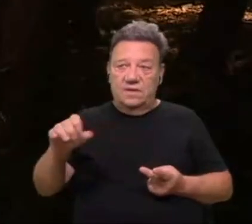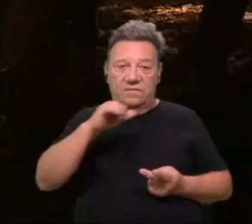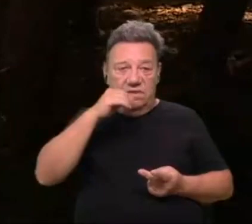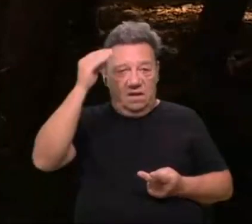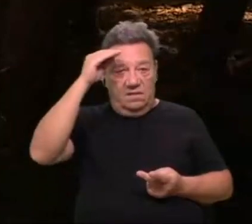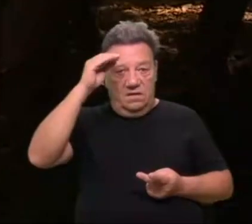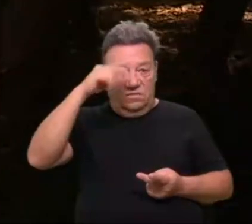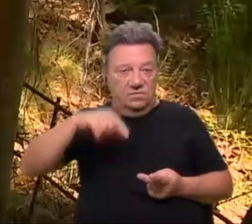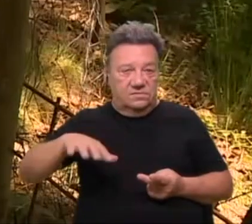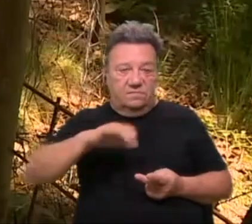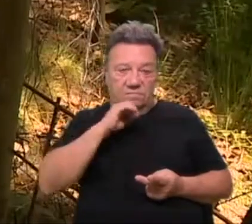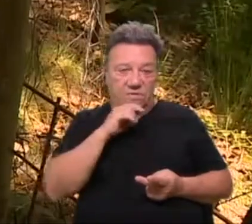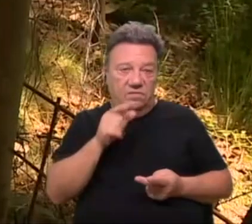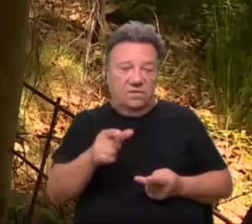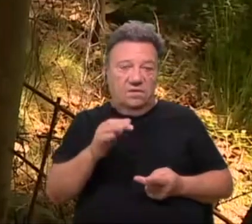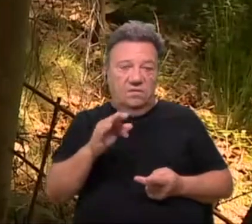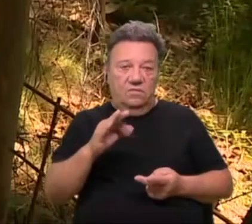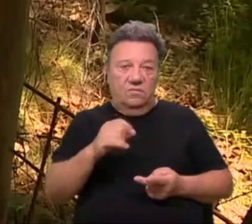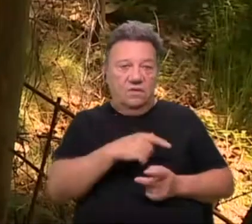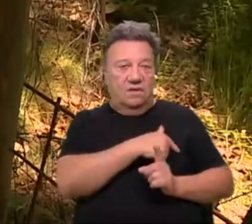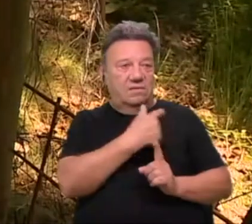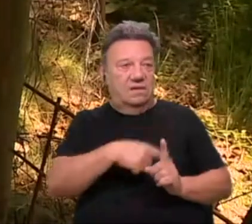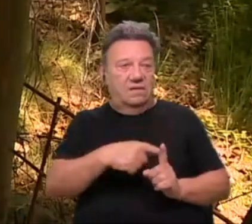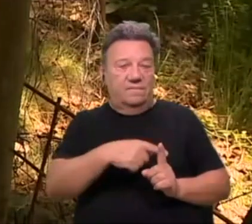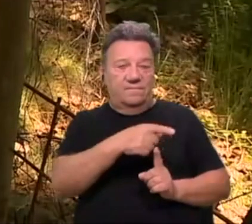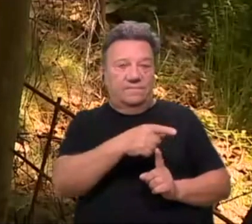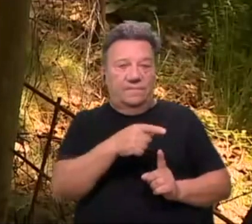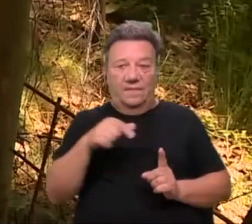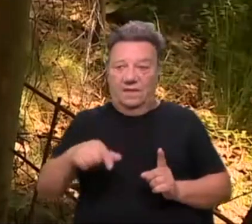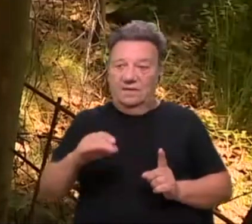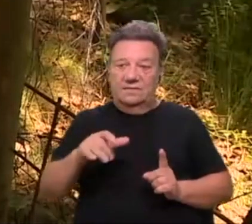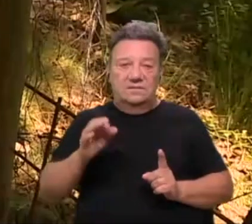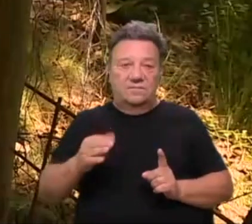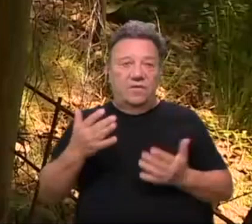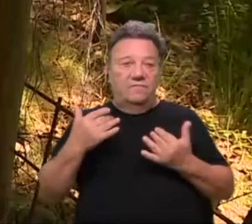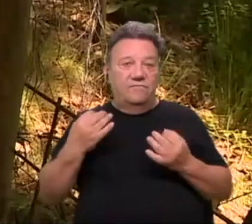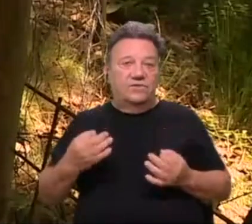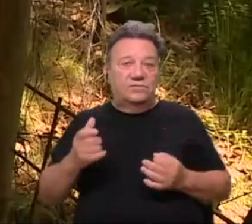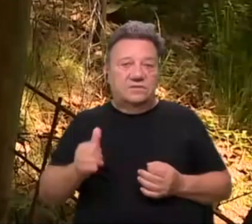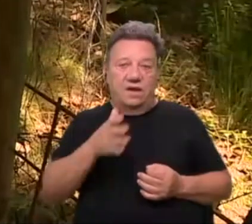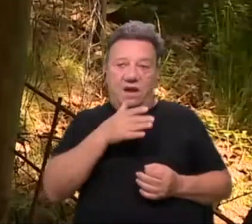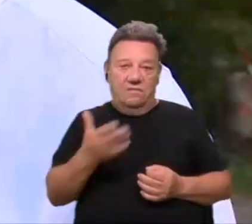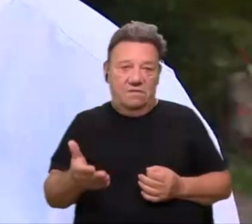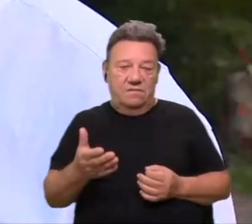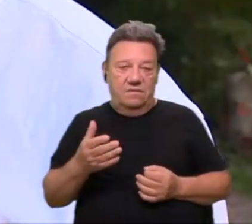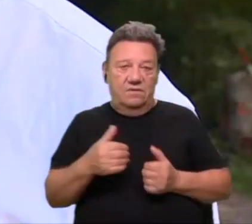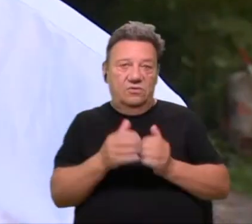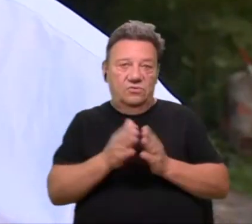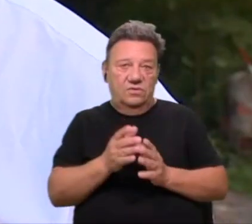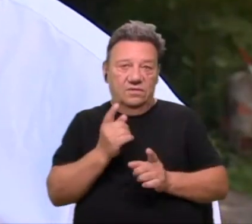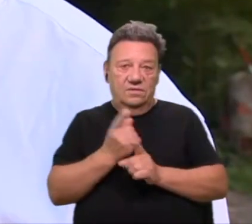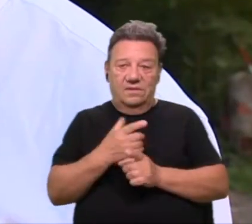concelho podem estar 40 Graus que este sítio é sempre por este que tem sempre água todos